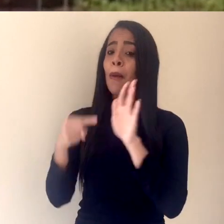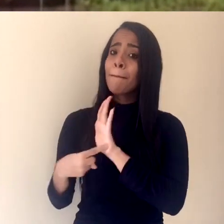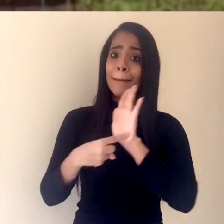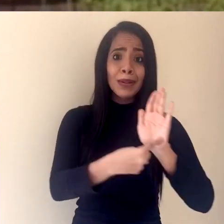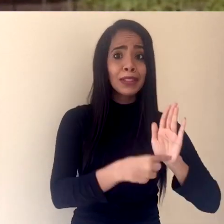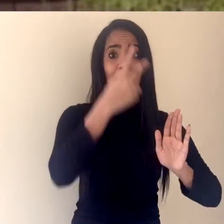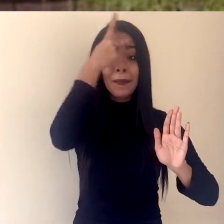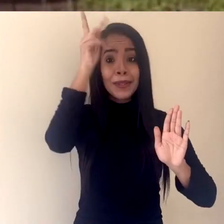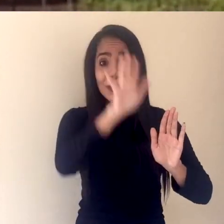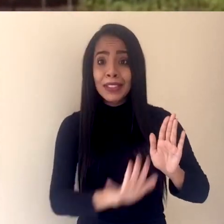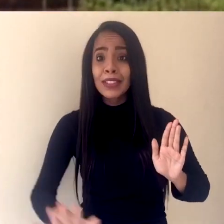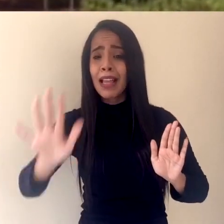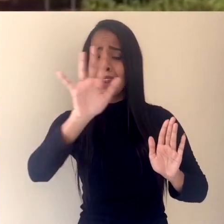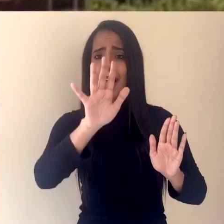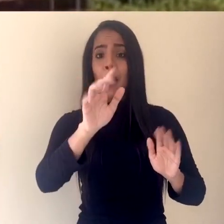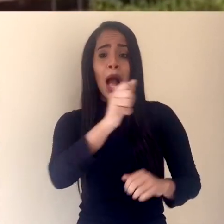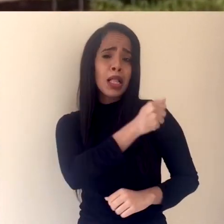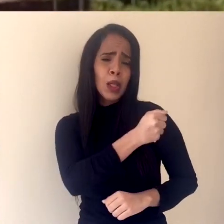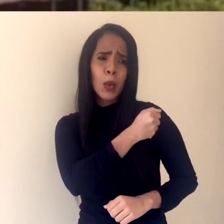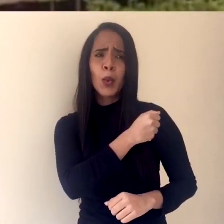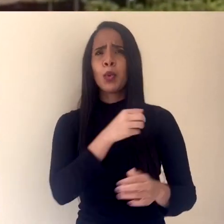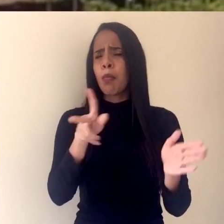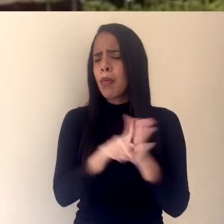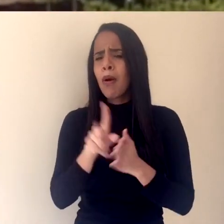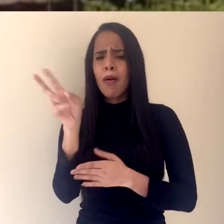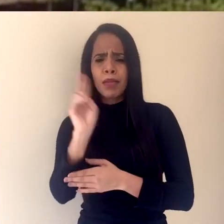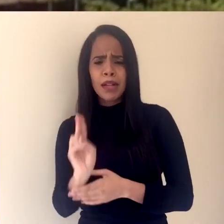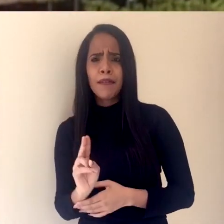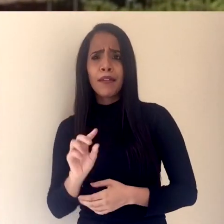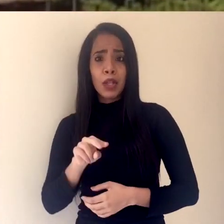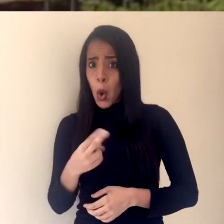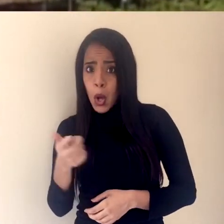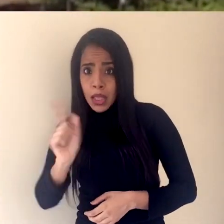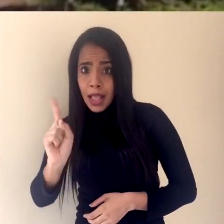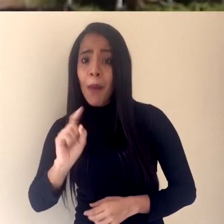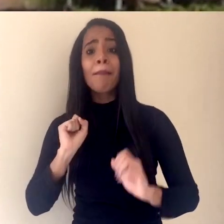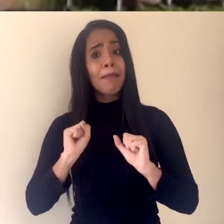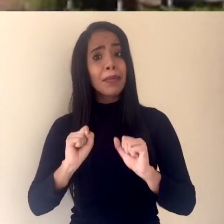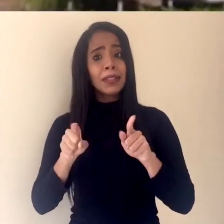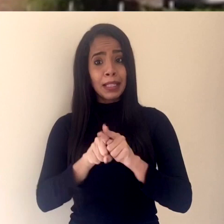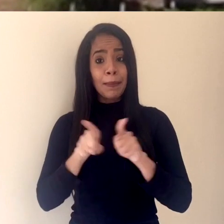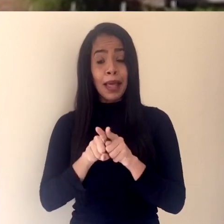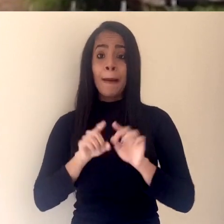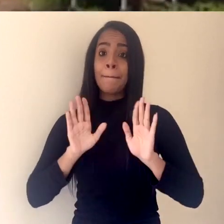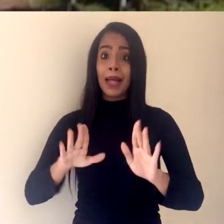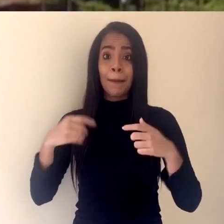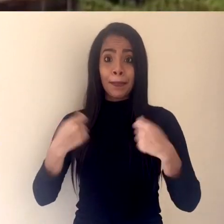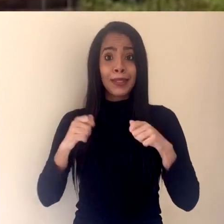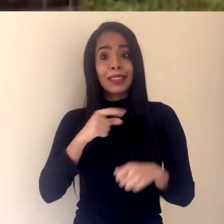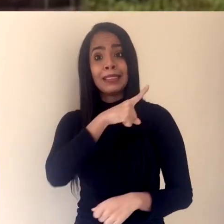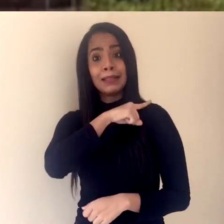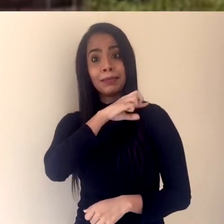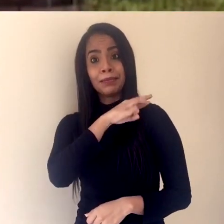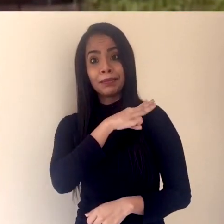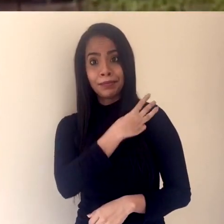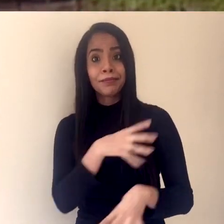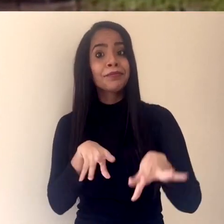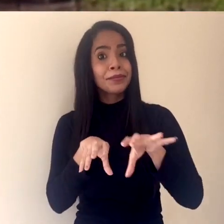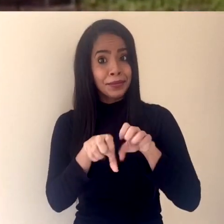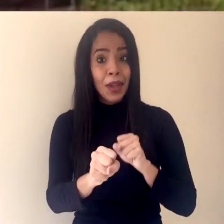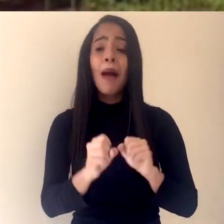geral, seja você estudante da Univasf ou não, se você tiver segundo grau completo, você está